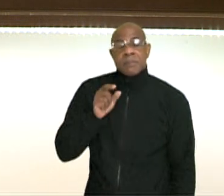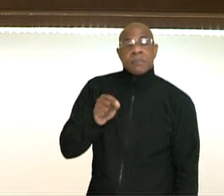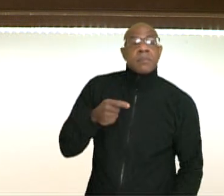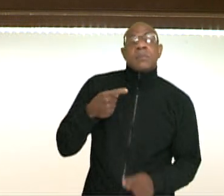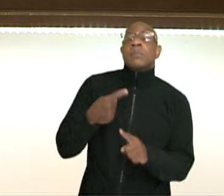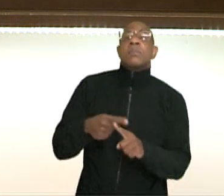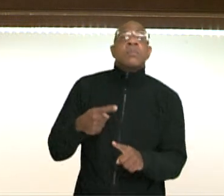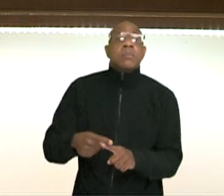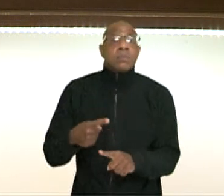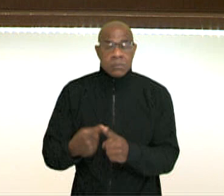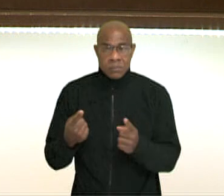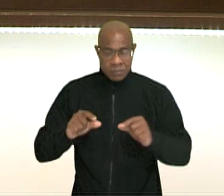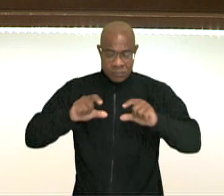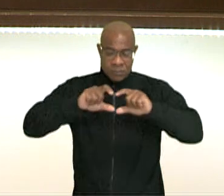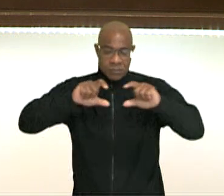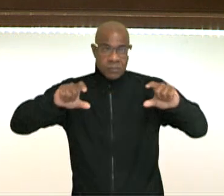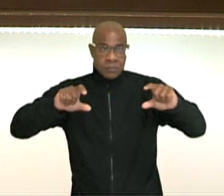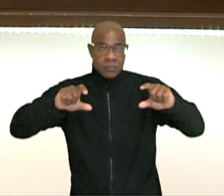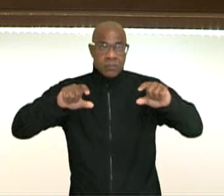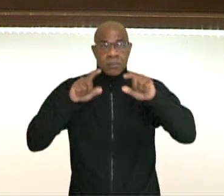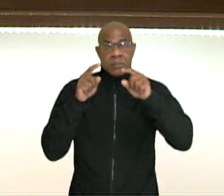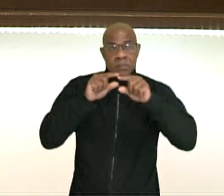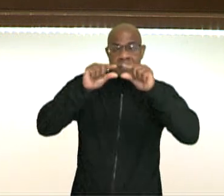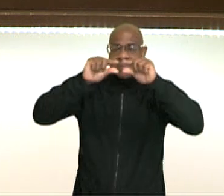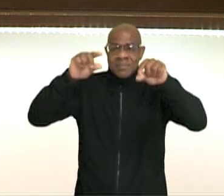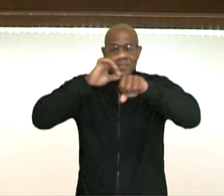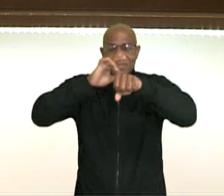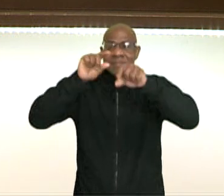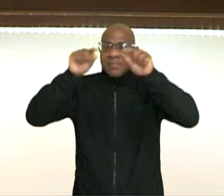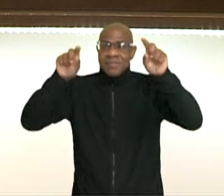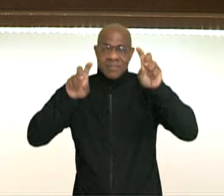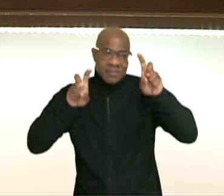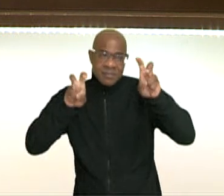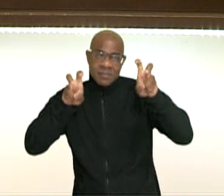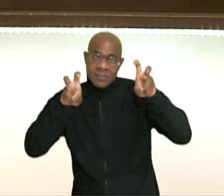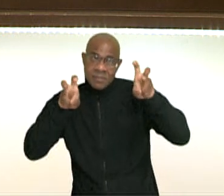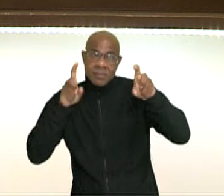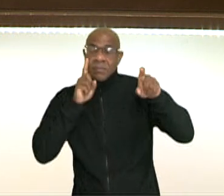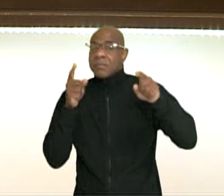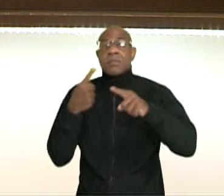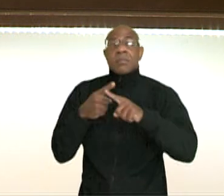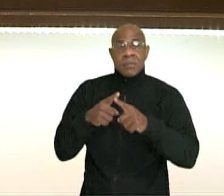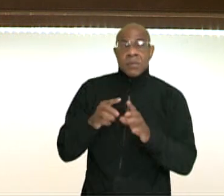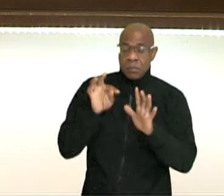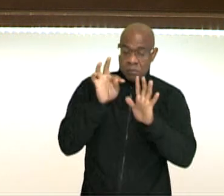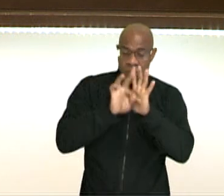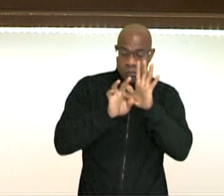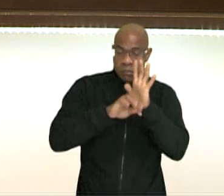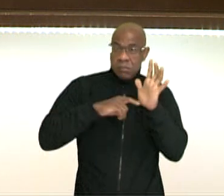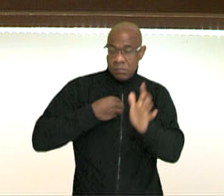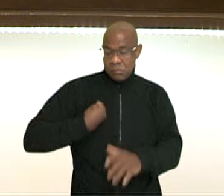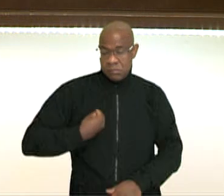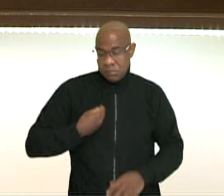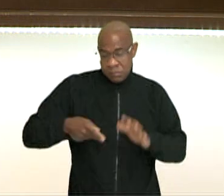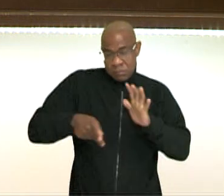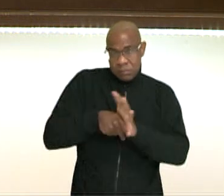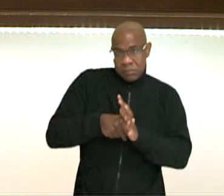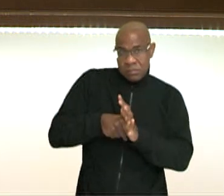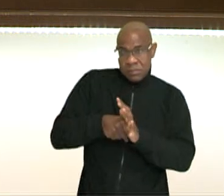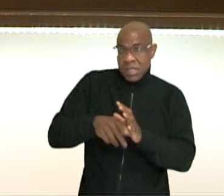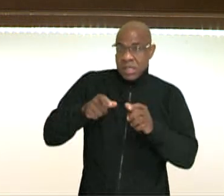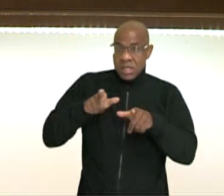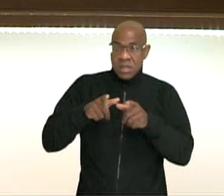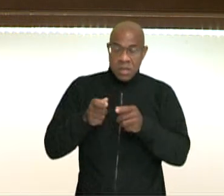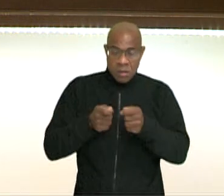que essa parte do texto está entre aspas. Ó, textos têm vida própria, uma vez colocados no mundo, não teremos